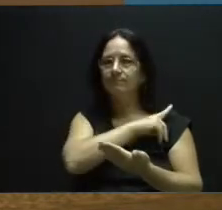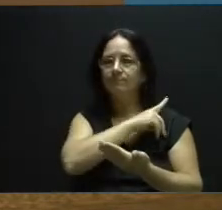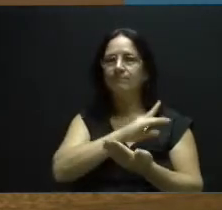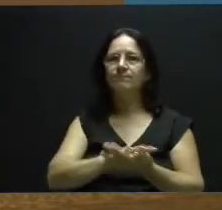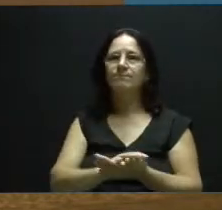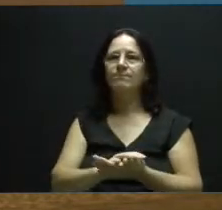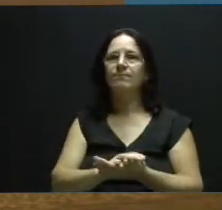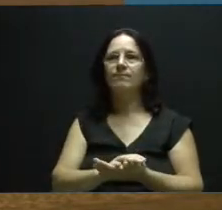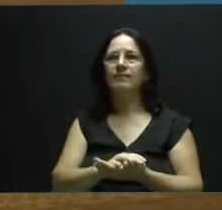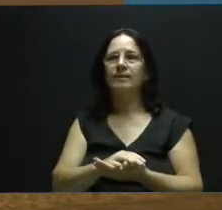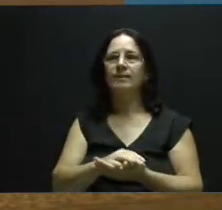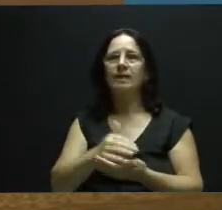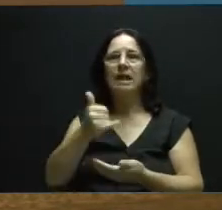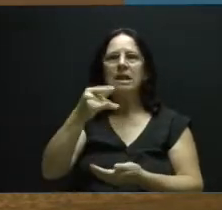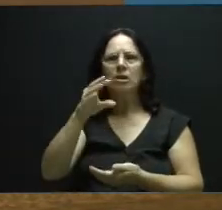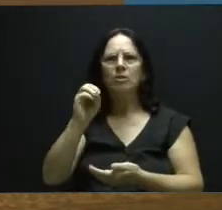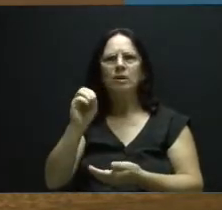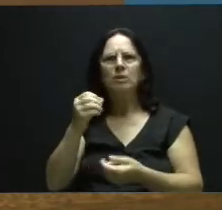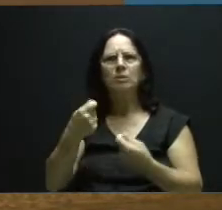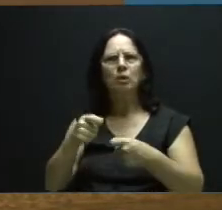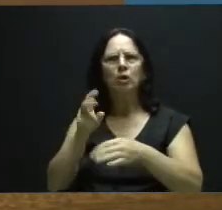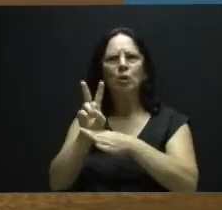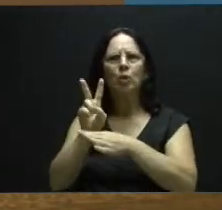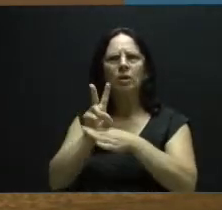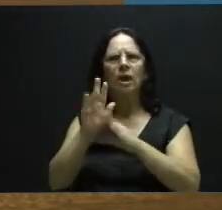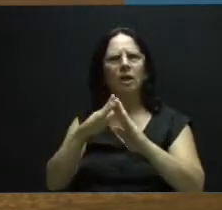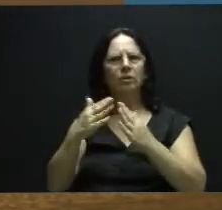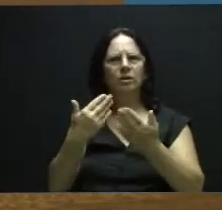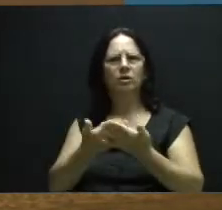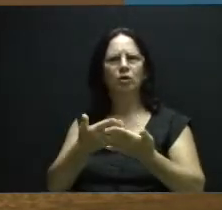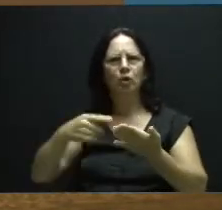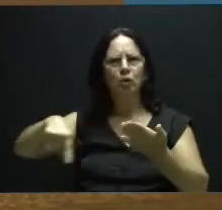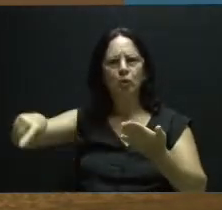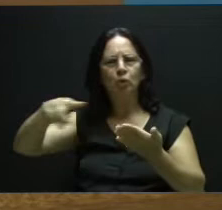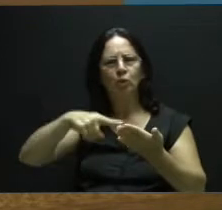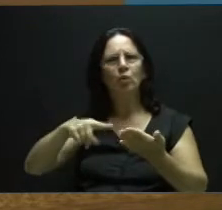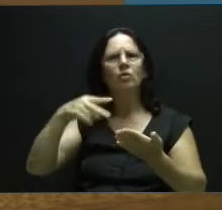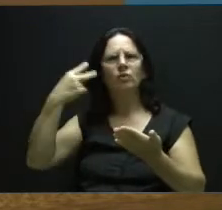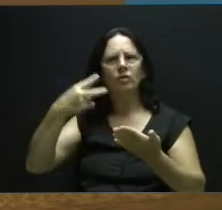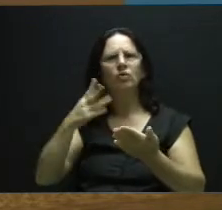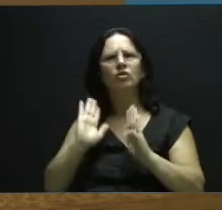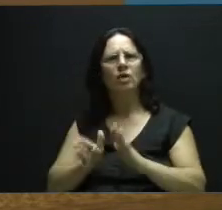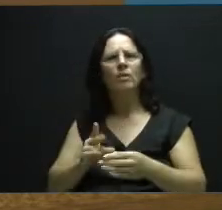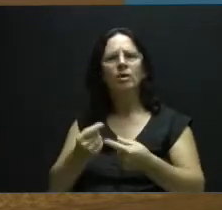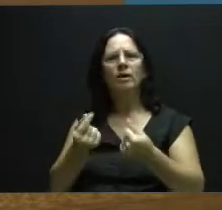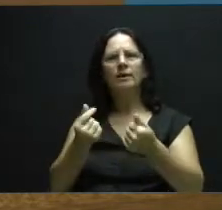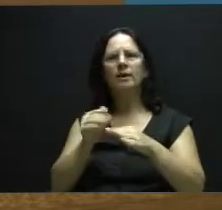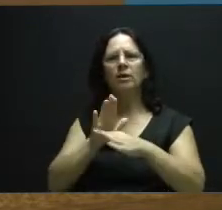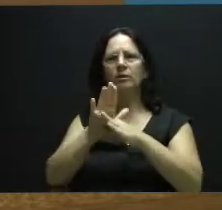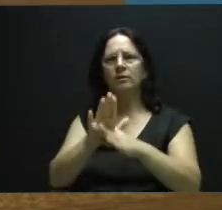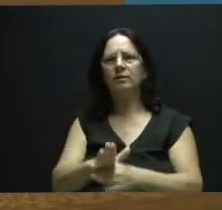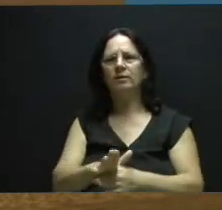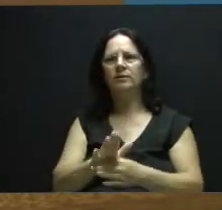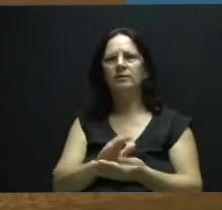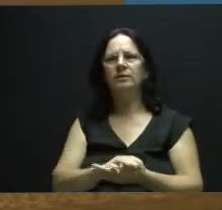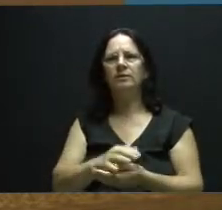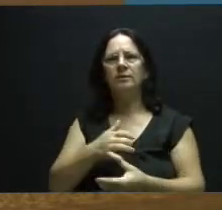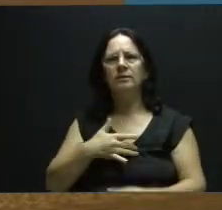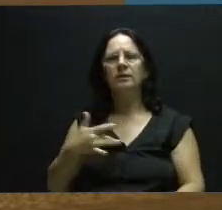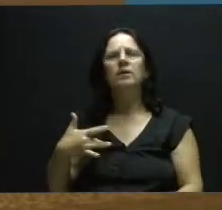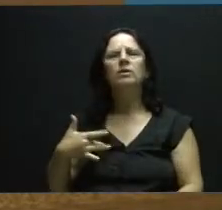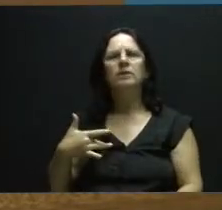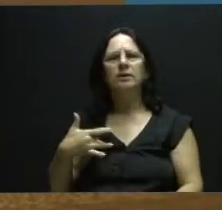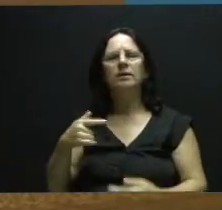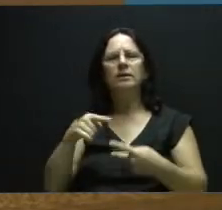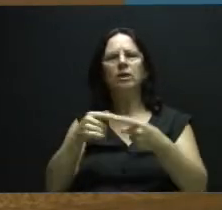por questão de manutenção e todos os vereadores aqui já mandou recurso na questão da saúde nós temos